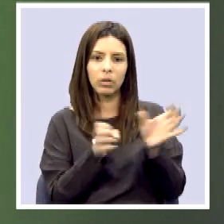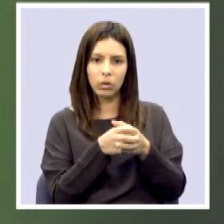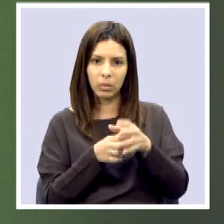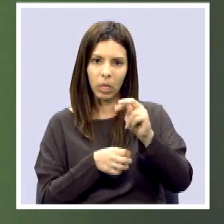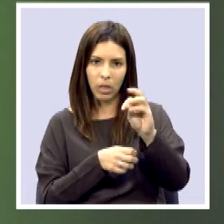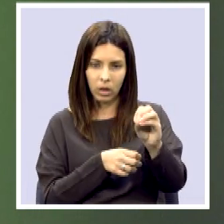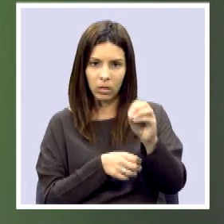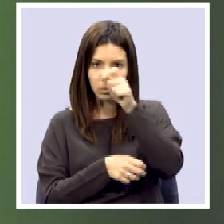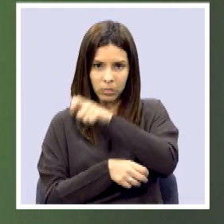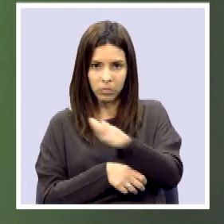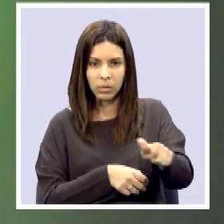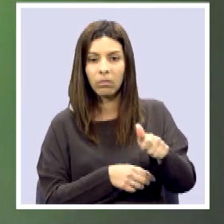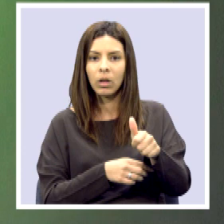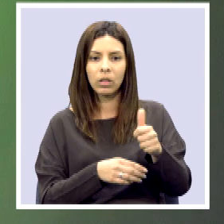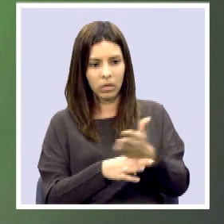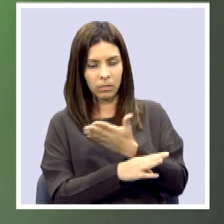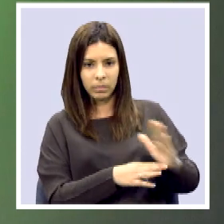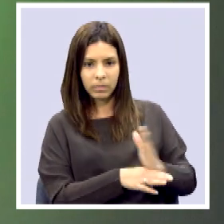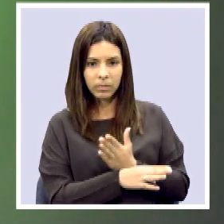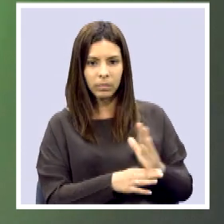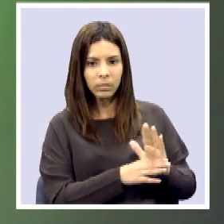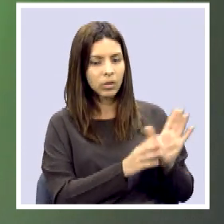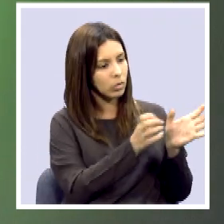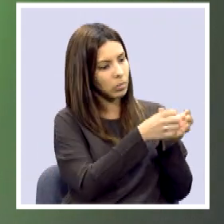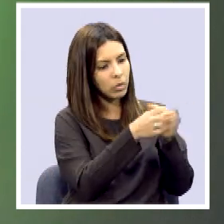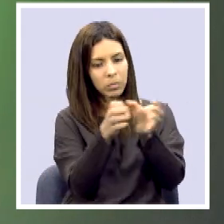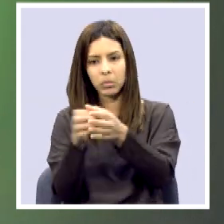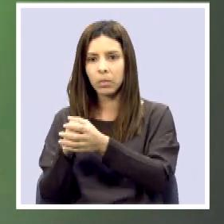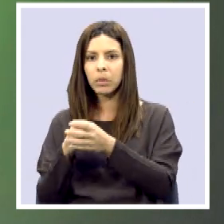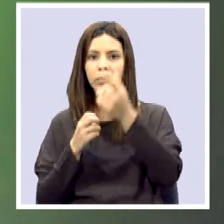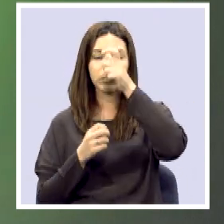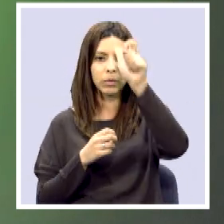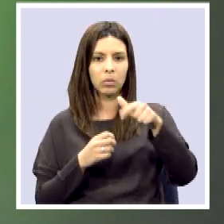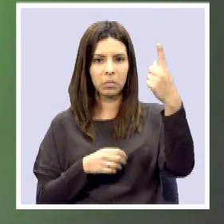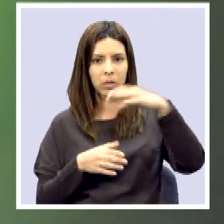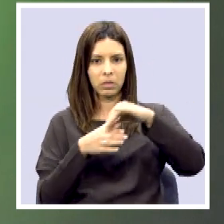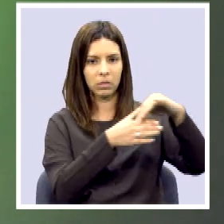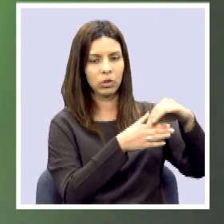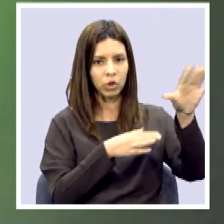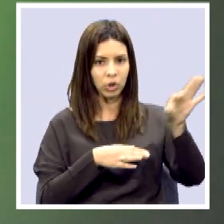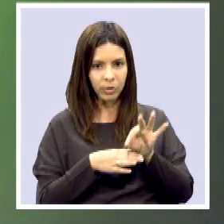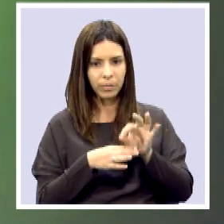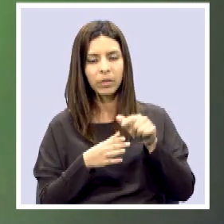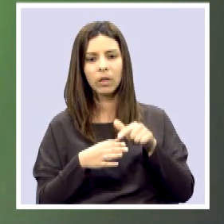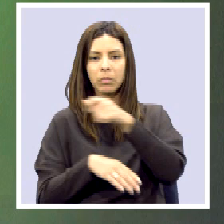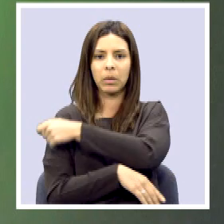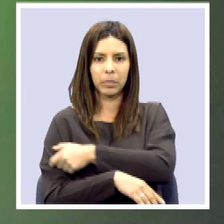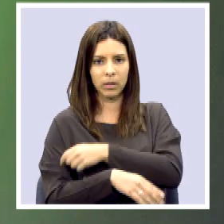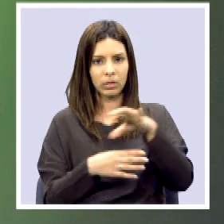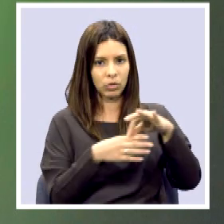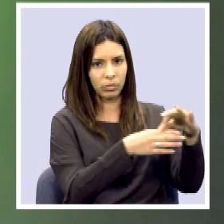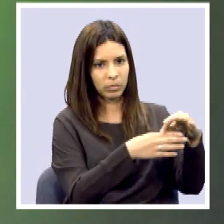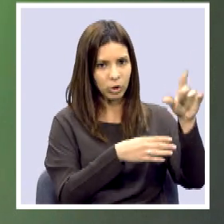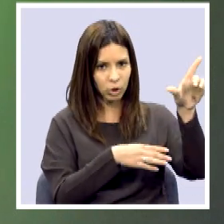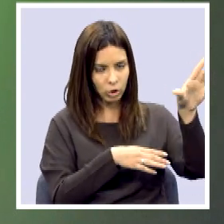elementos, dividem-se e organizam-se entre si, escolhem um team leader, escolhem um representante e começam a